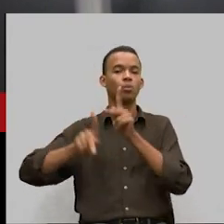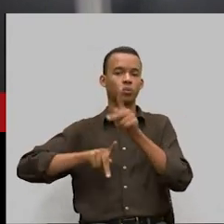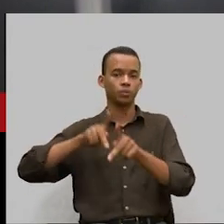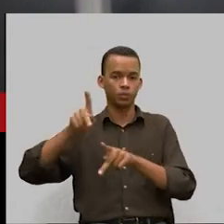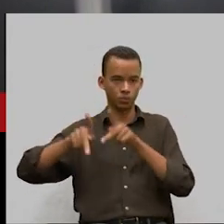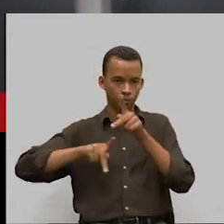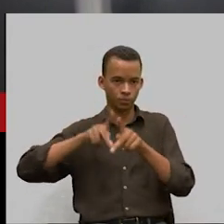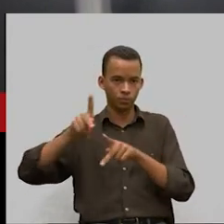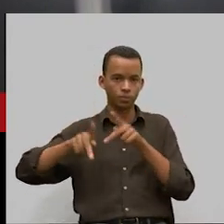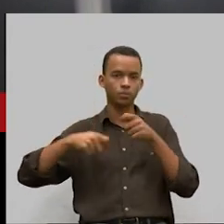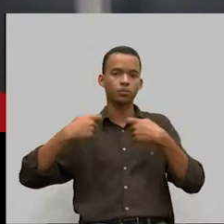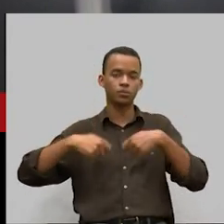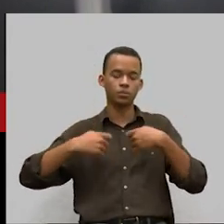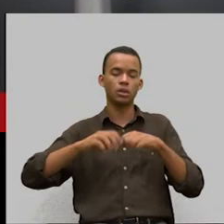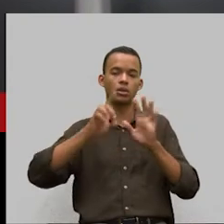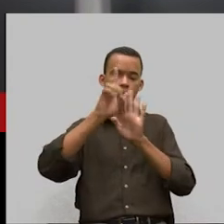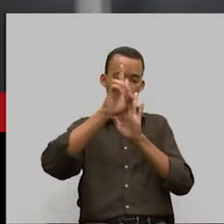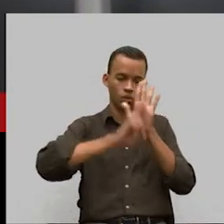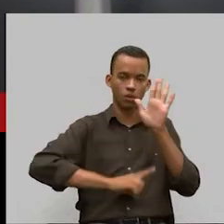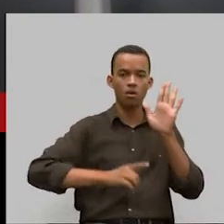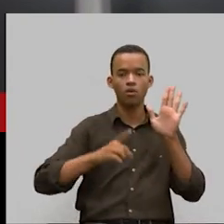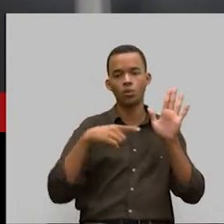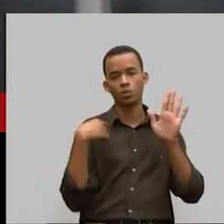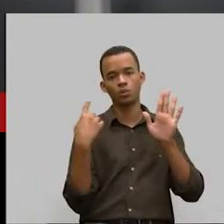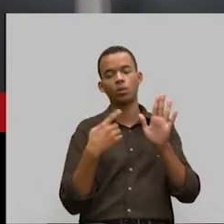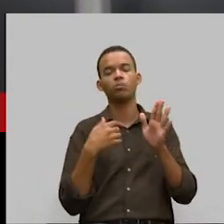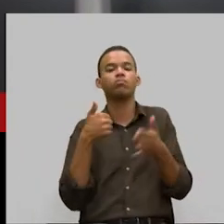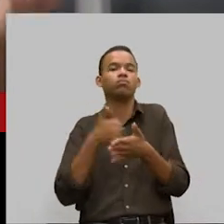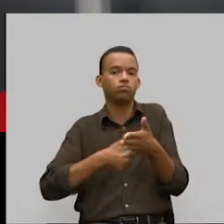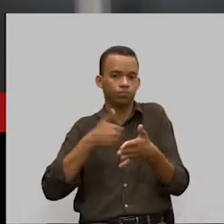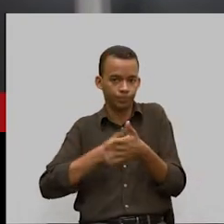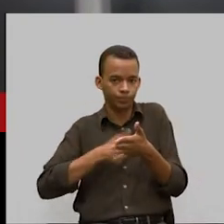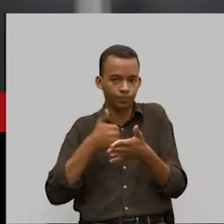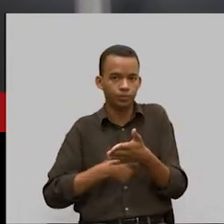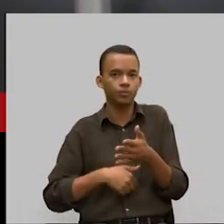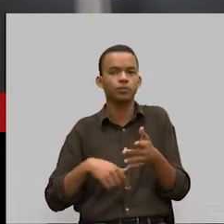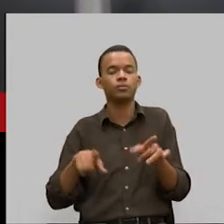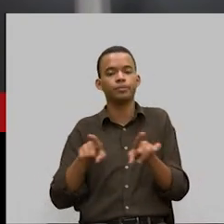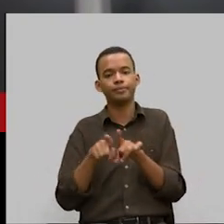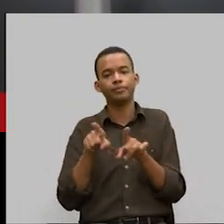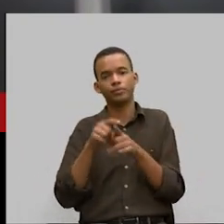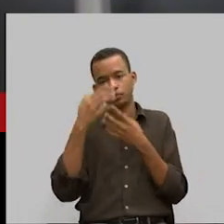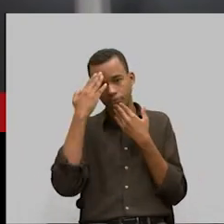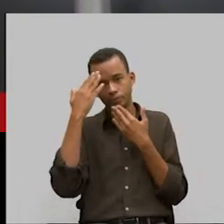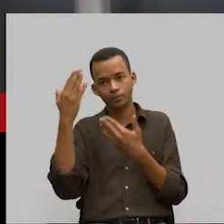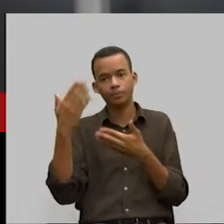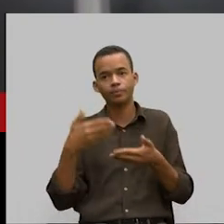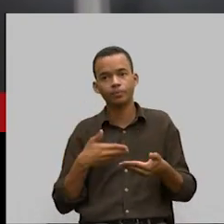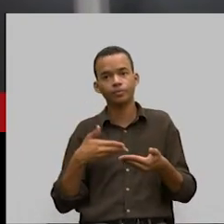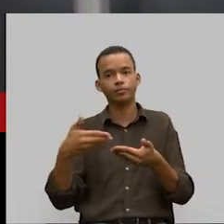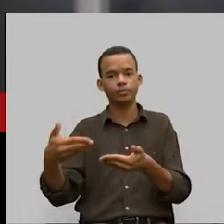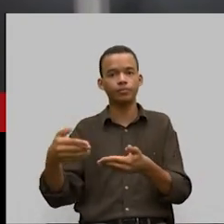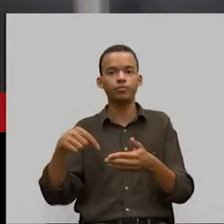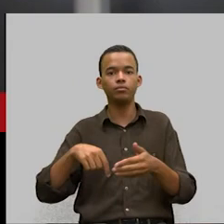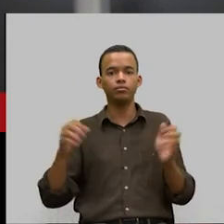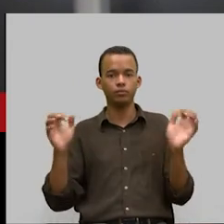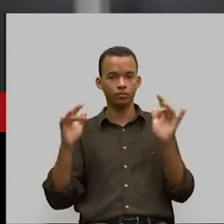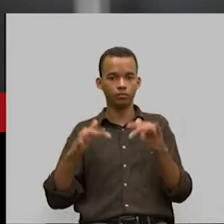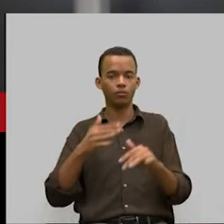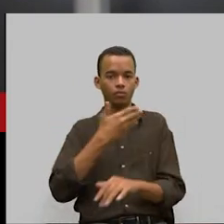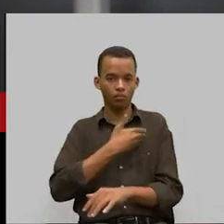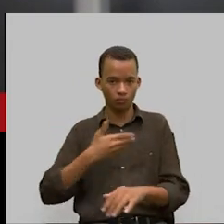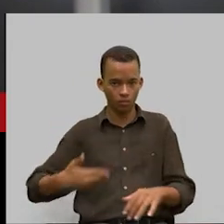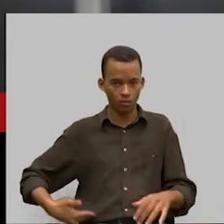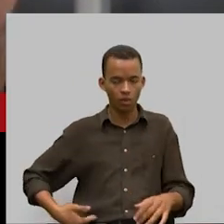nossos direitos e agradecer também agradecê-la pelo convite da audiência pública né que foi feita